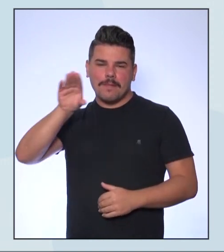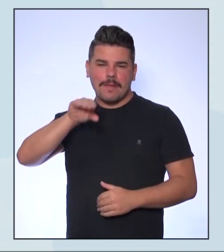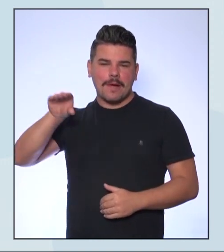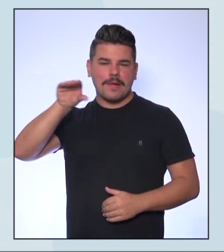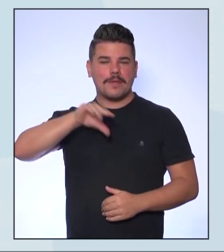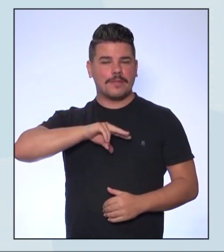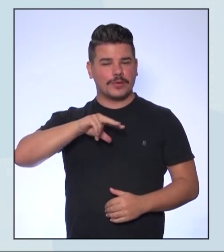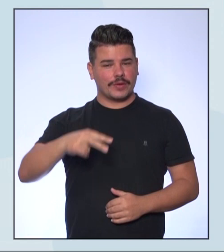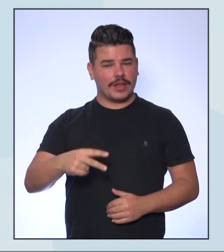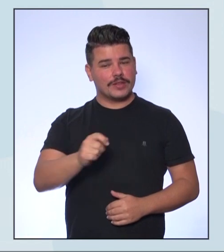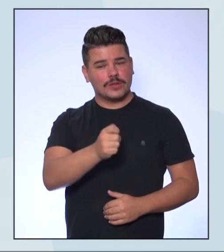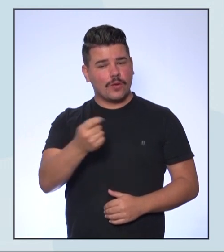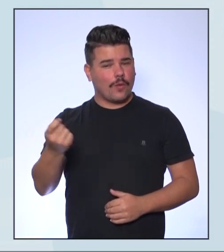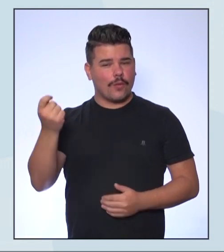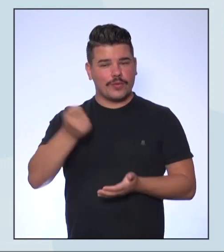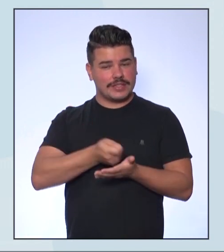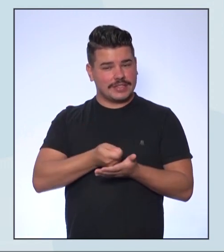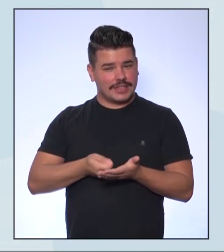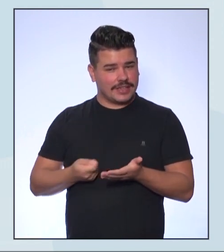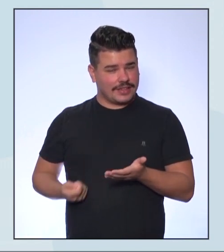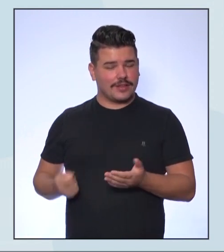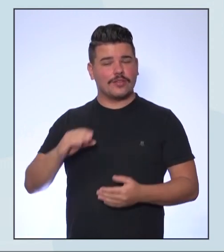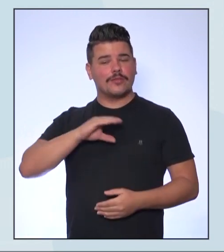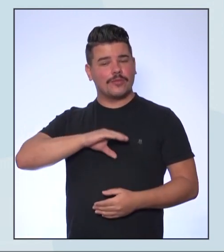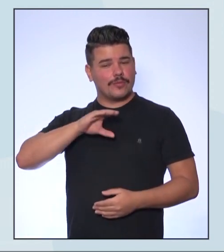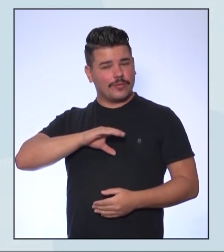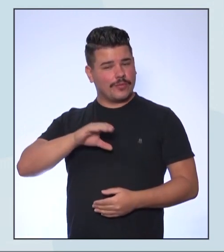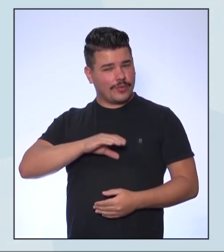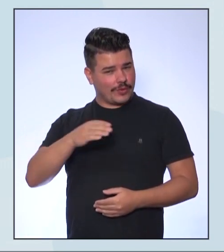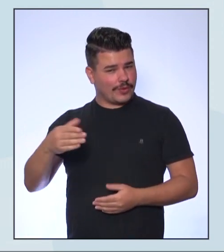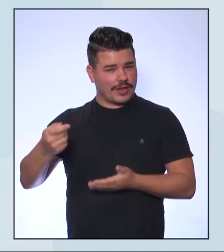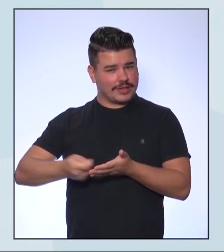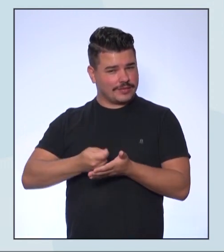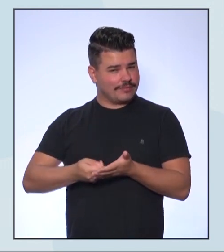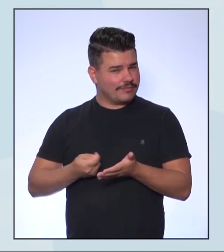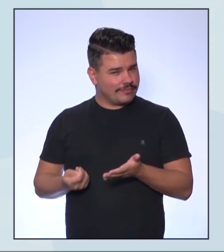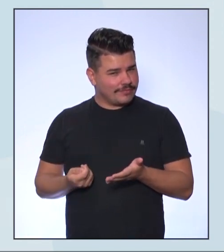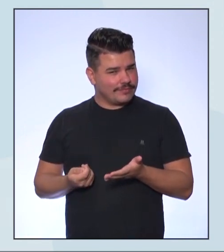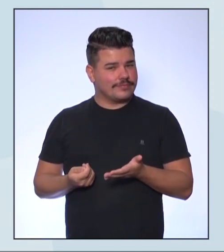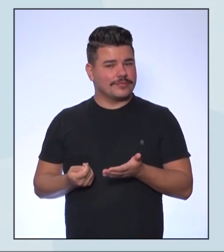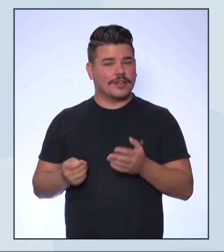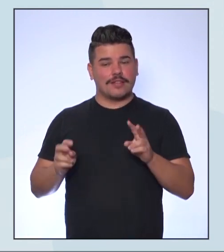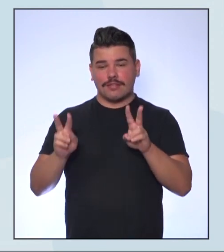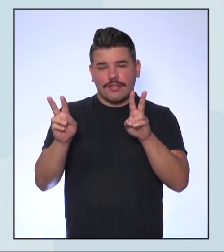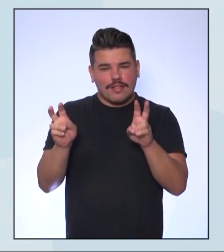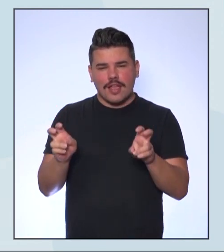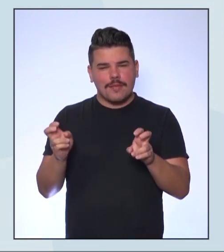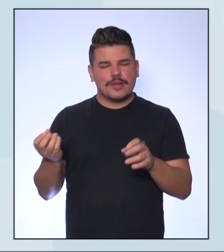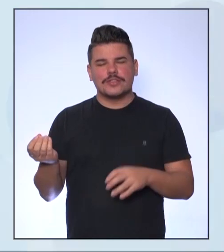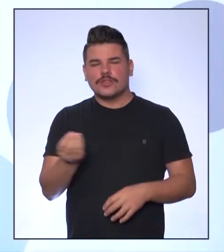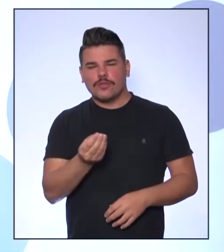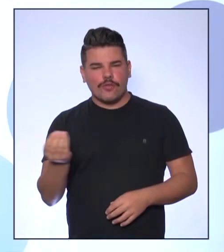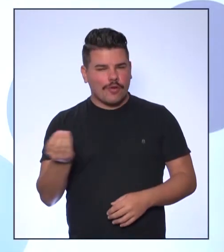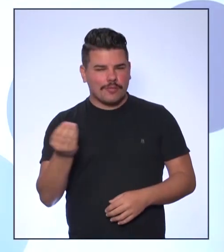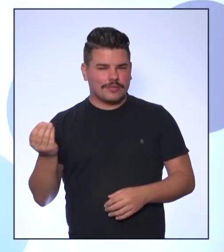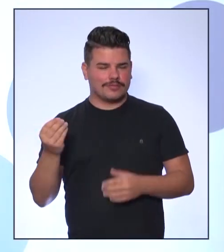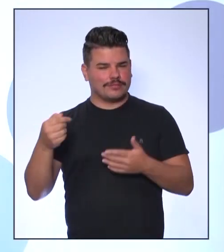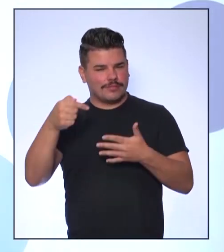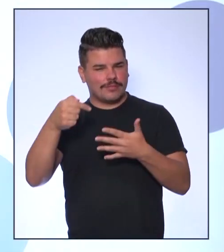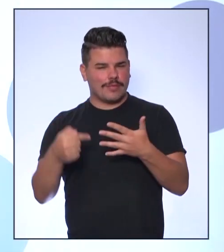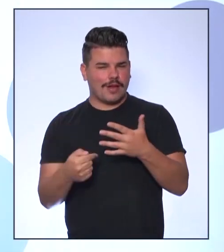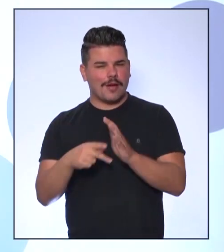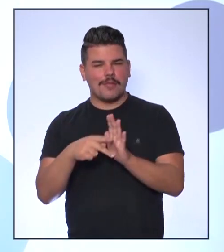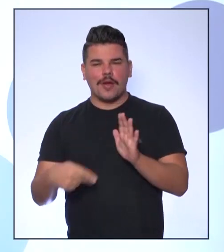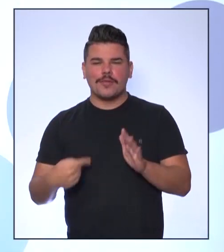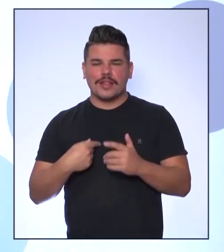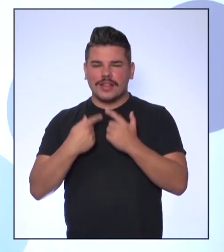diferentes gêneros, levando em consideração o contexto, situação de produção e as características do gênero. Então,